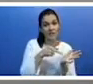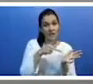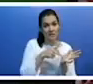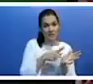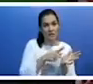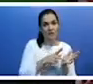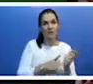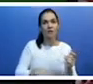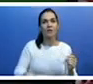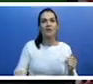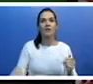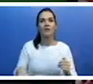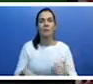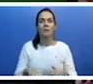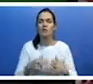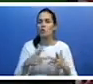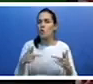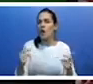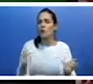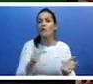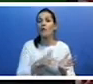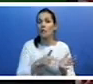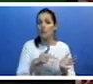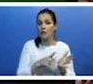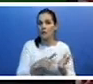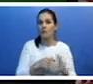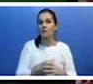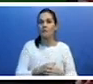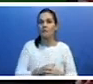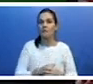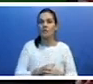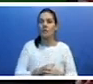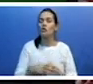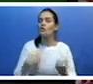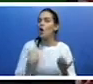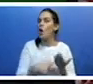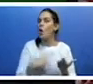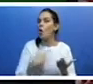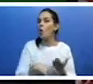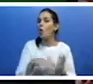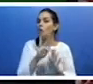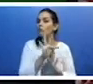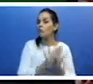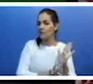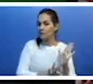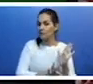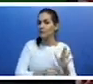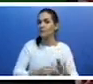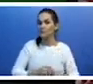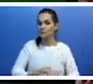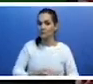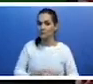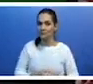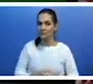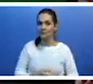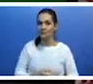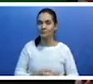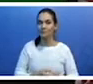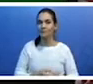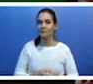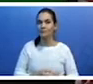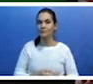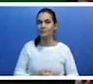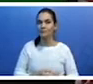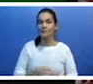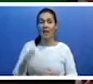verdadeiro, né? Para as informações verdadeiras, que estão de acordo com o texto. Por isso que é importante ler o texto